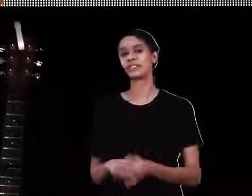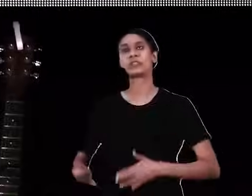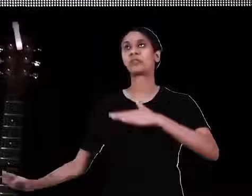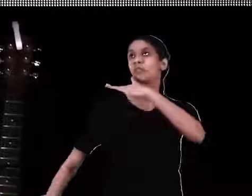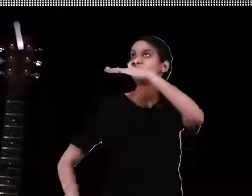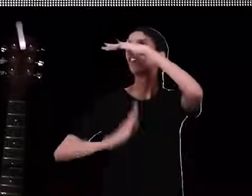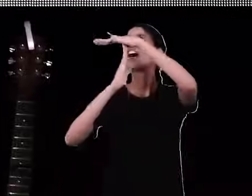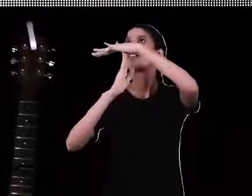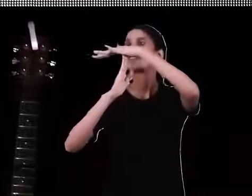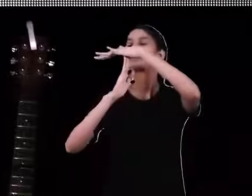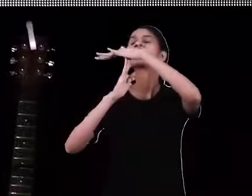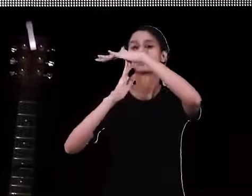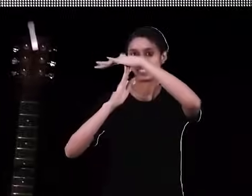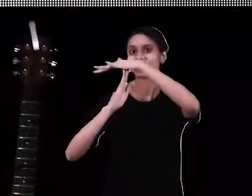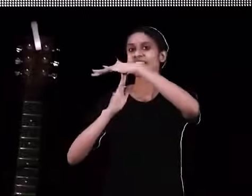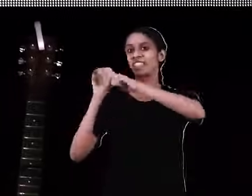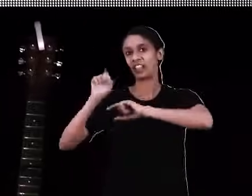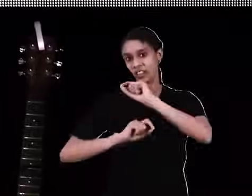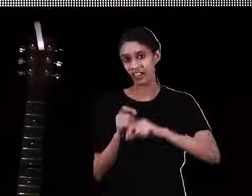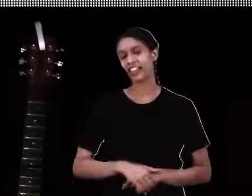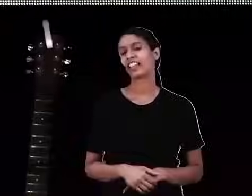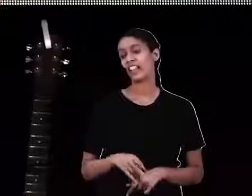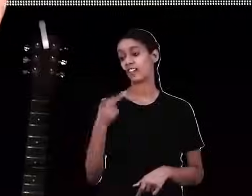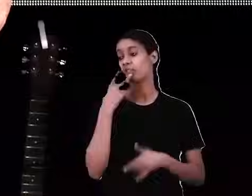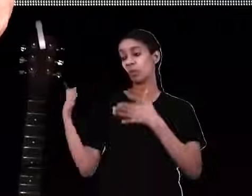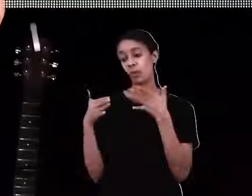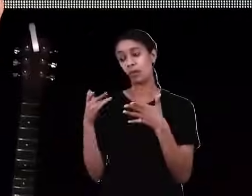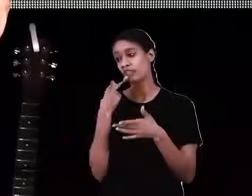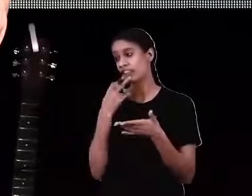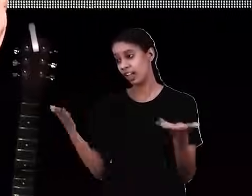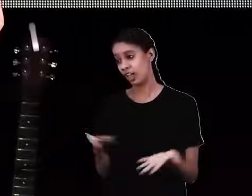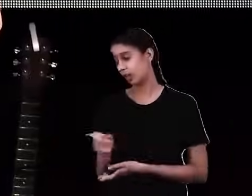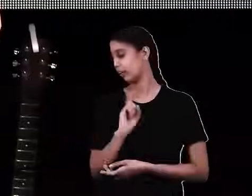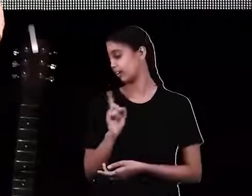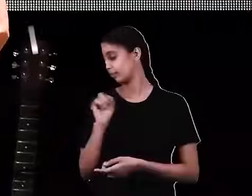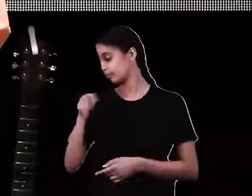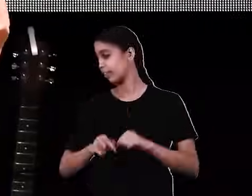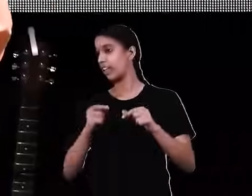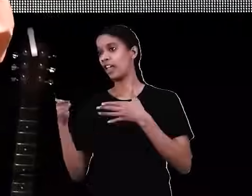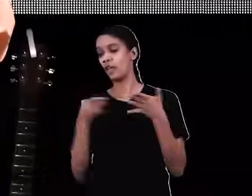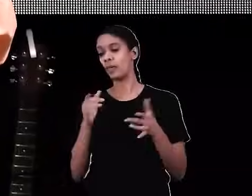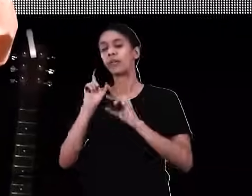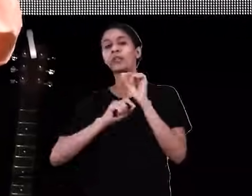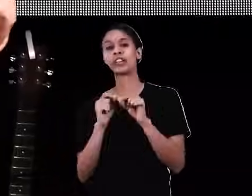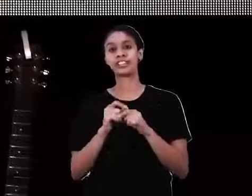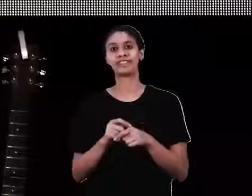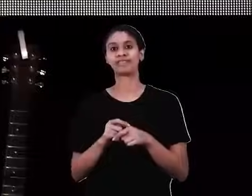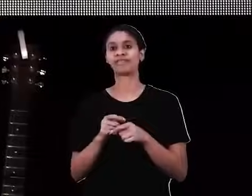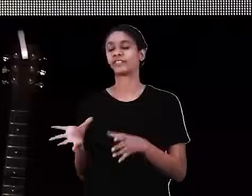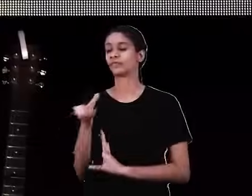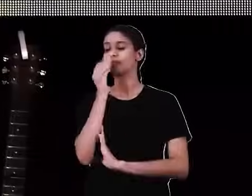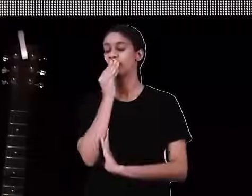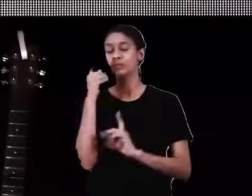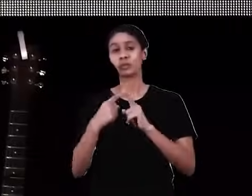próprio. Foi ou não foi? Ela disse assim, não é o momento de falar. Agora é o momento de calar. Por quê? Porque